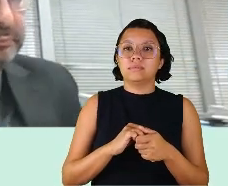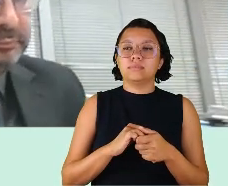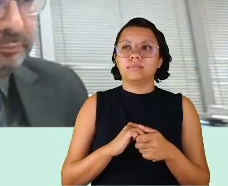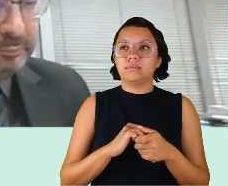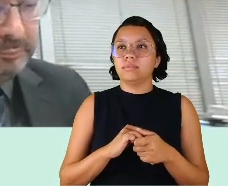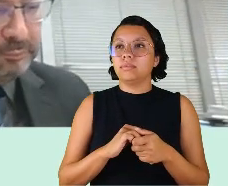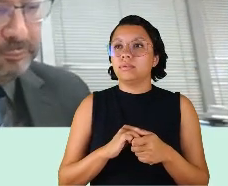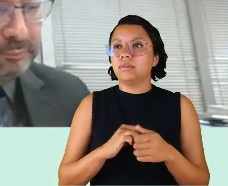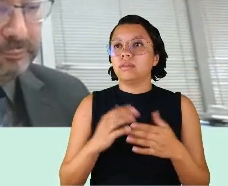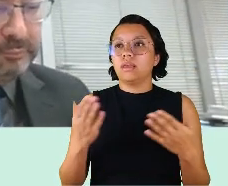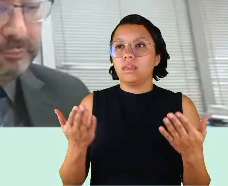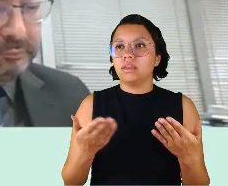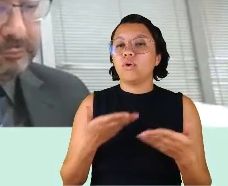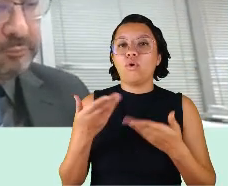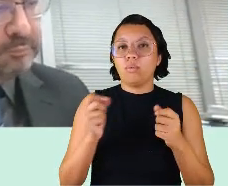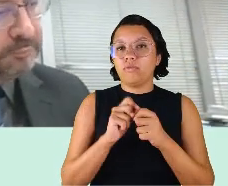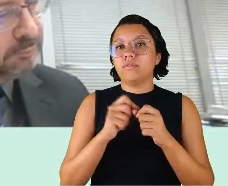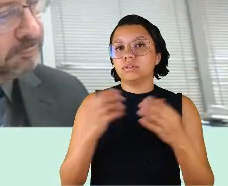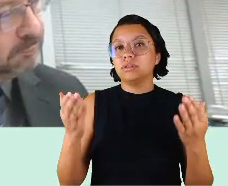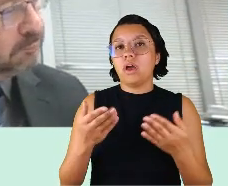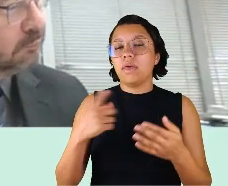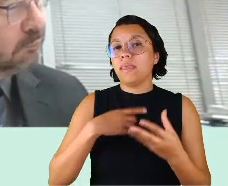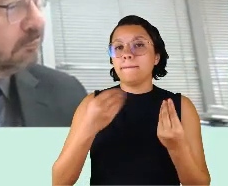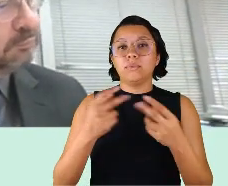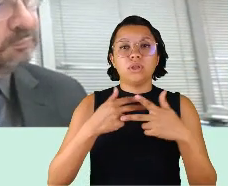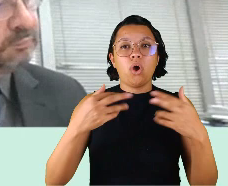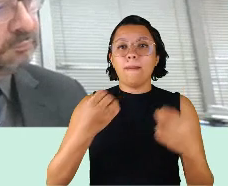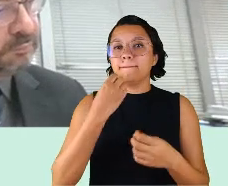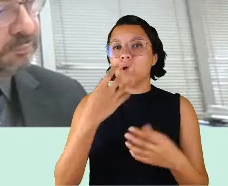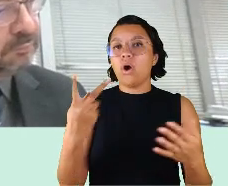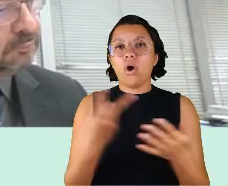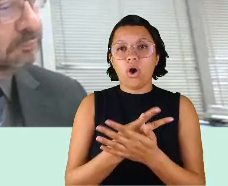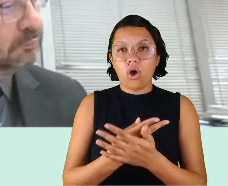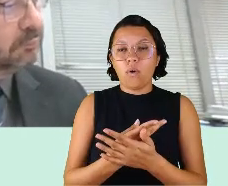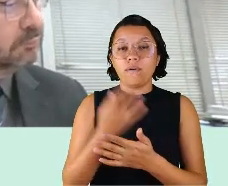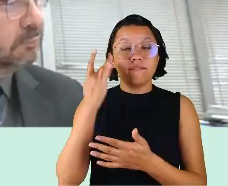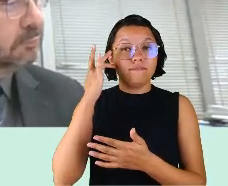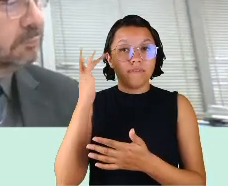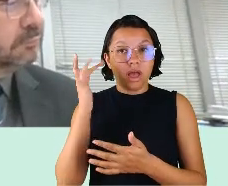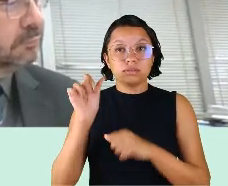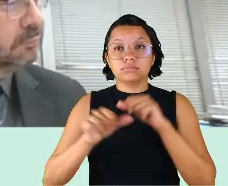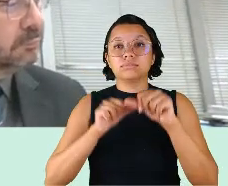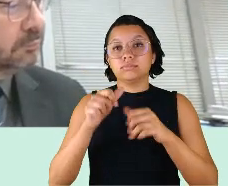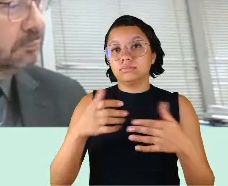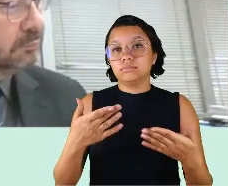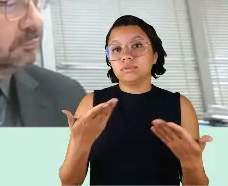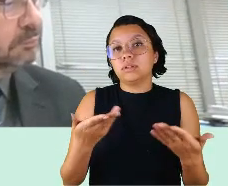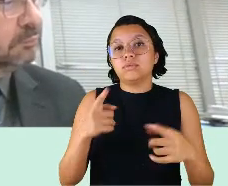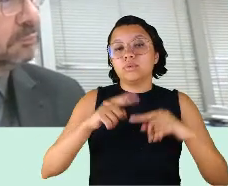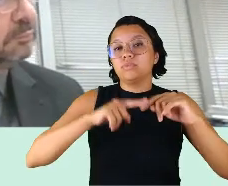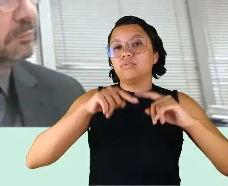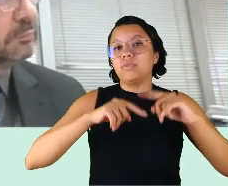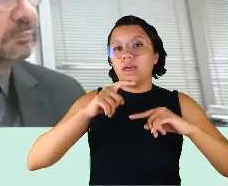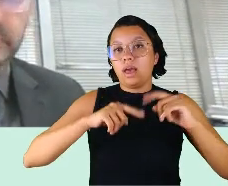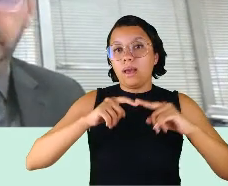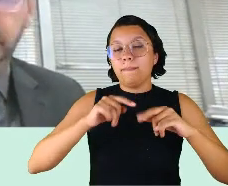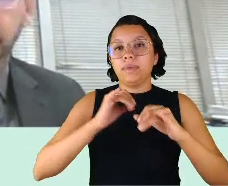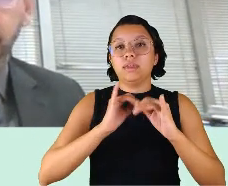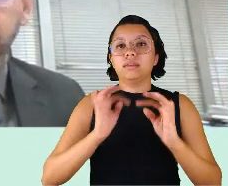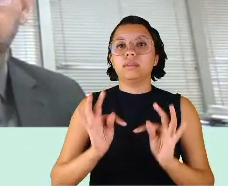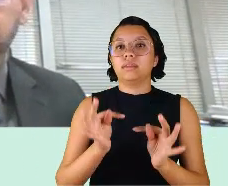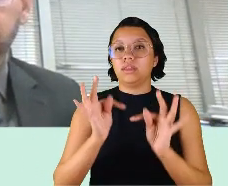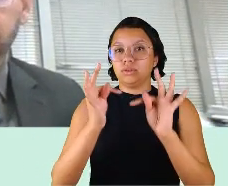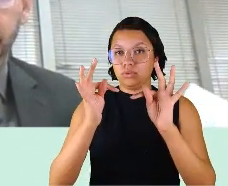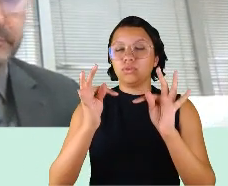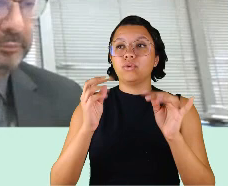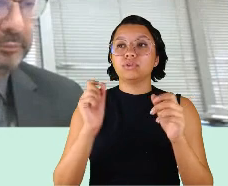órgãos públicos aí. Então, tem muita coisa boa acontecendo que vai facilitar. Então, são ferramentas eletrônicas que